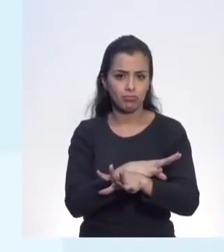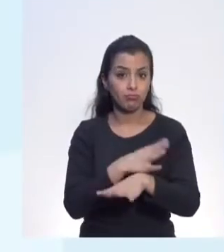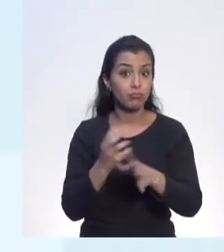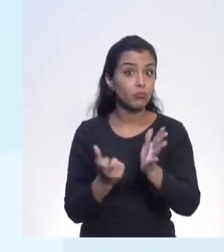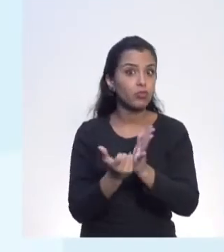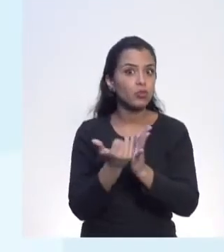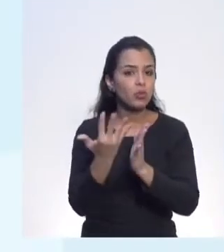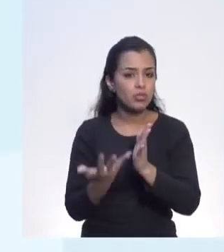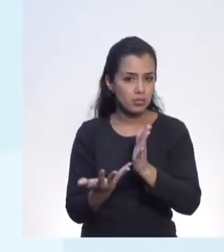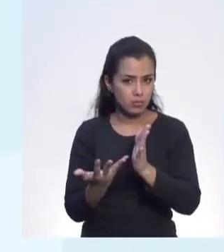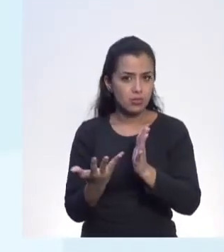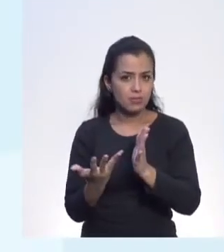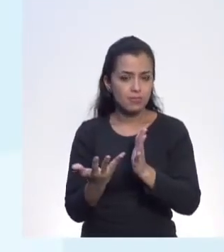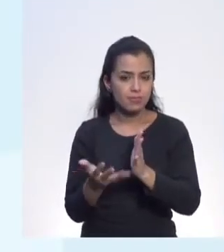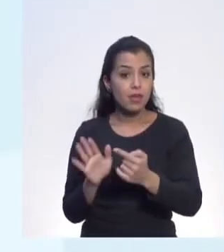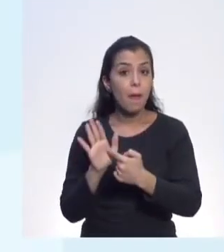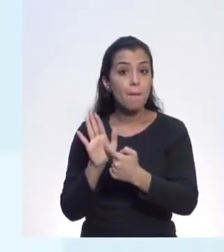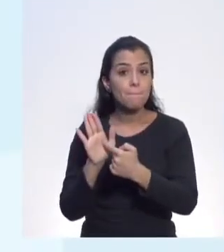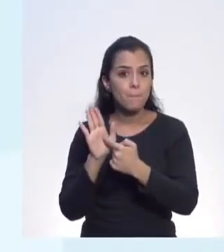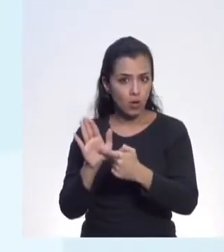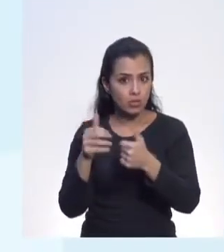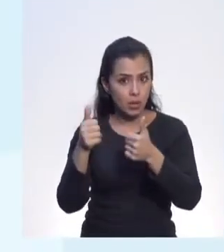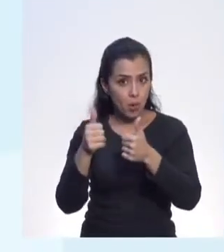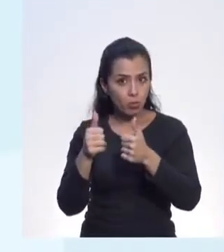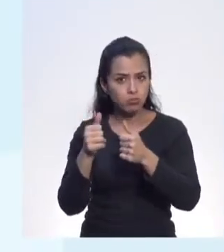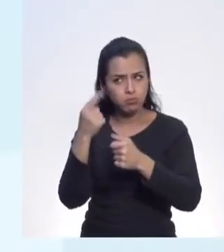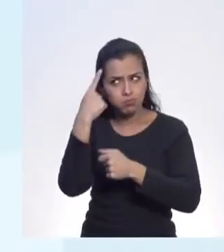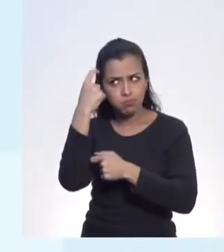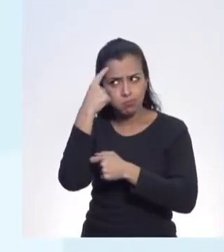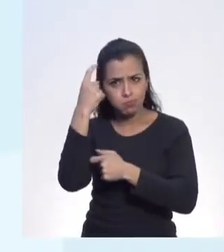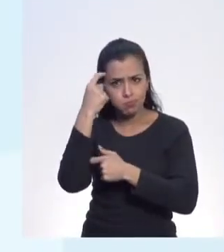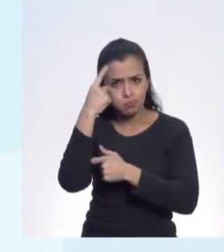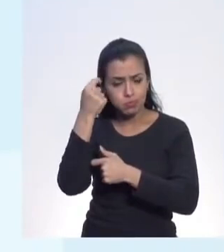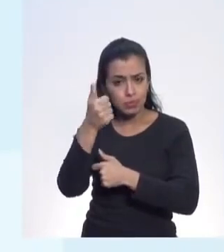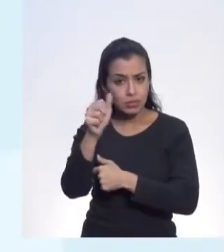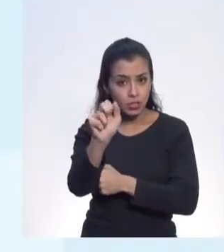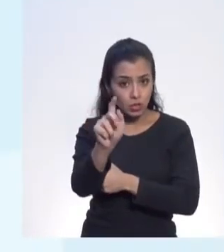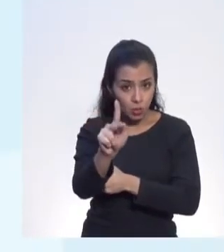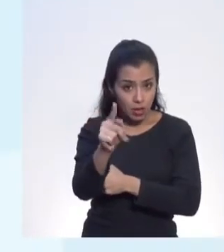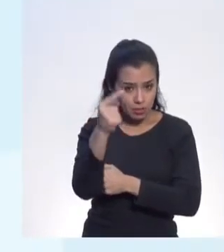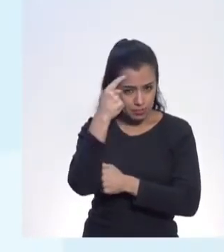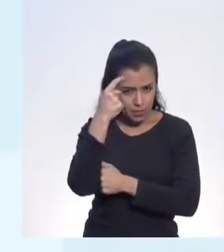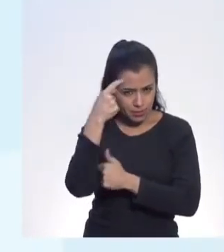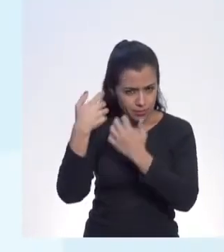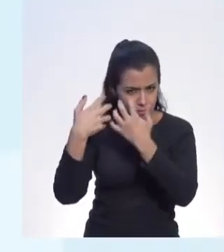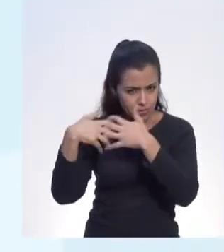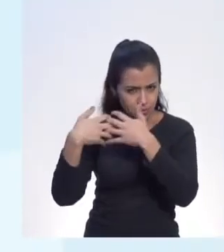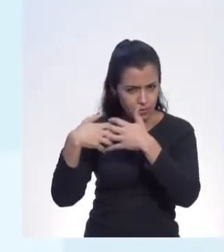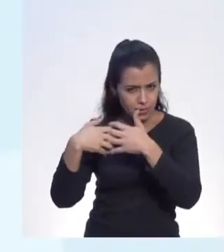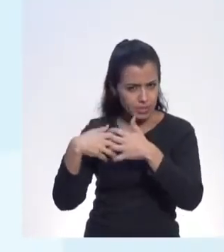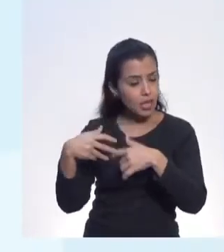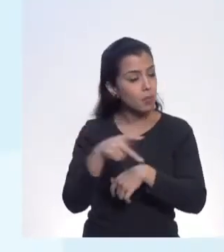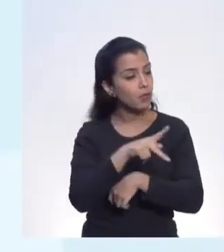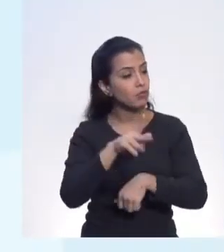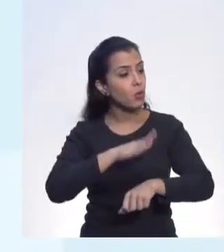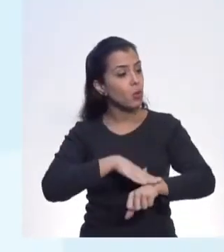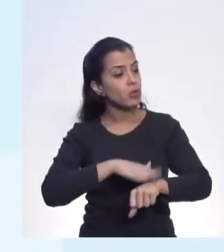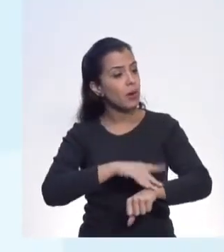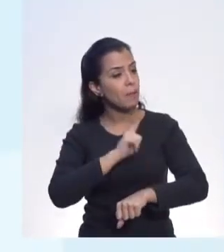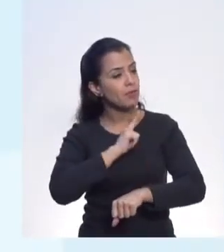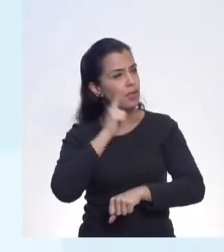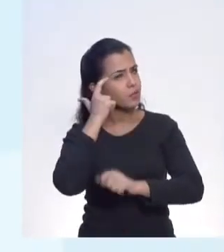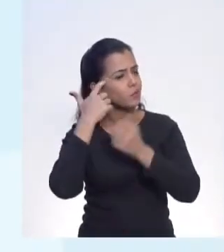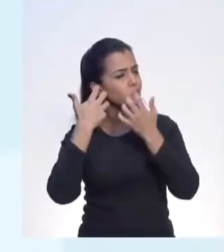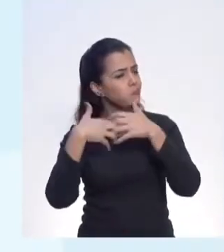mostre-os. Componha esses anagramas, ok, pessoal? Então, vamos lá? Vamos pensar? Professora Roberta, quanto tempo eles têm para